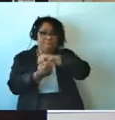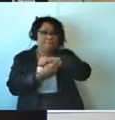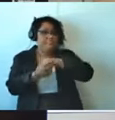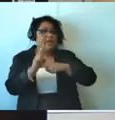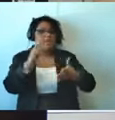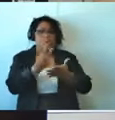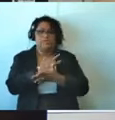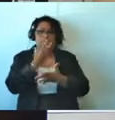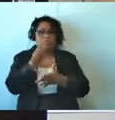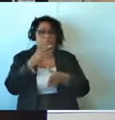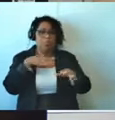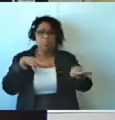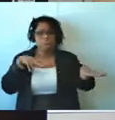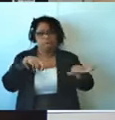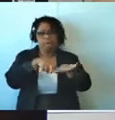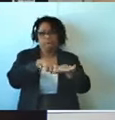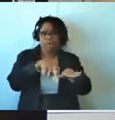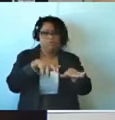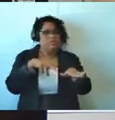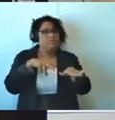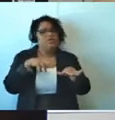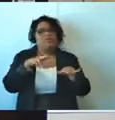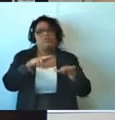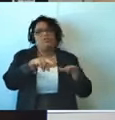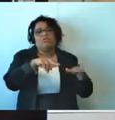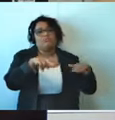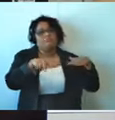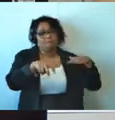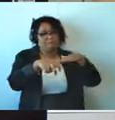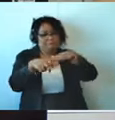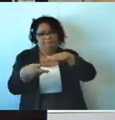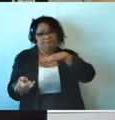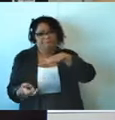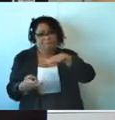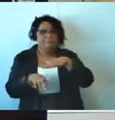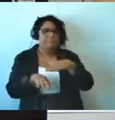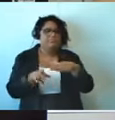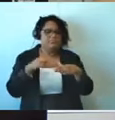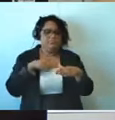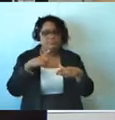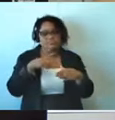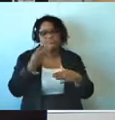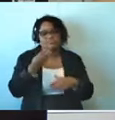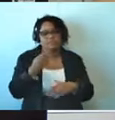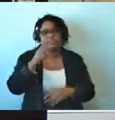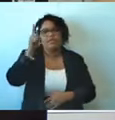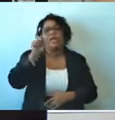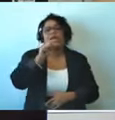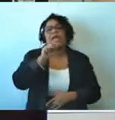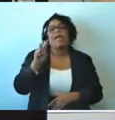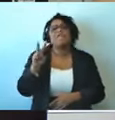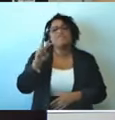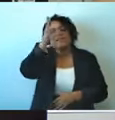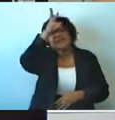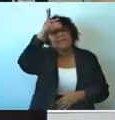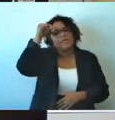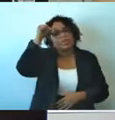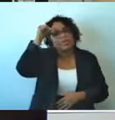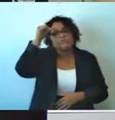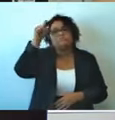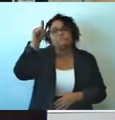Essa sinalização, ela pode ser muito útil. Avenida Amazonas, tem a discussão do corredor Amazonas, por que já não